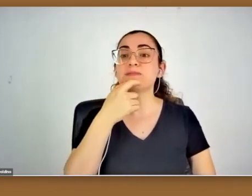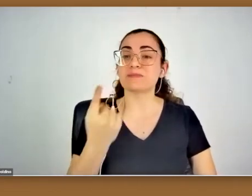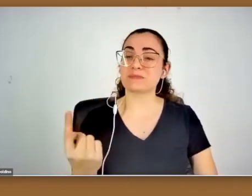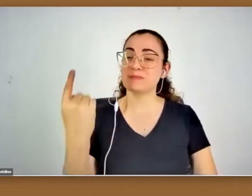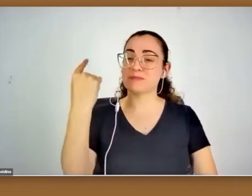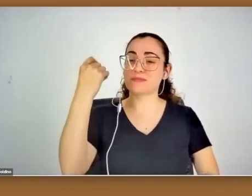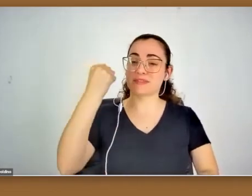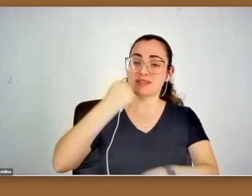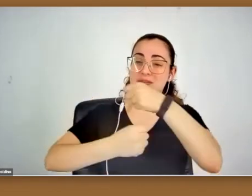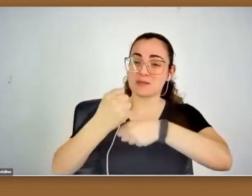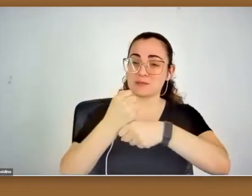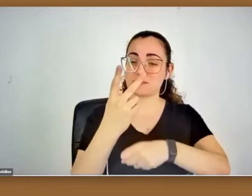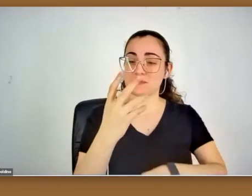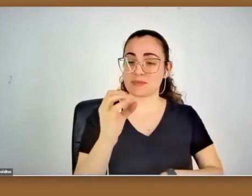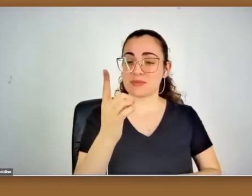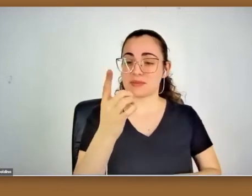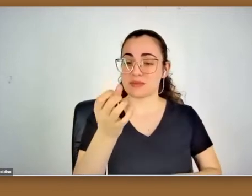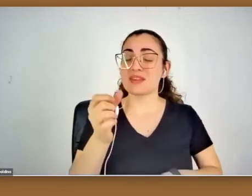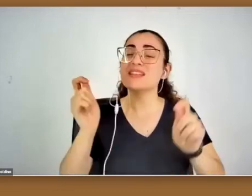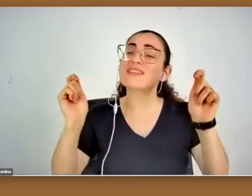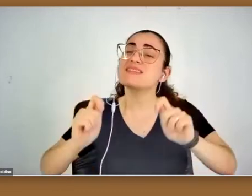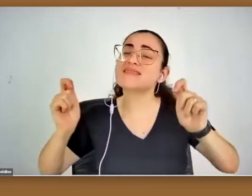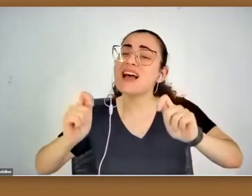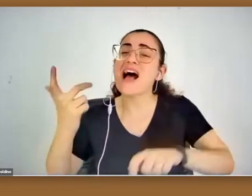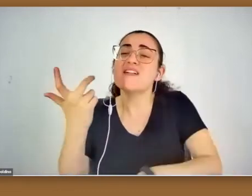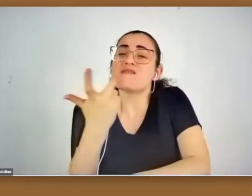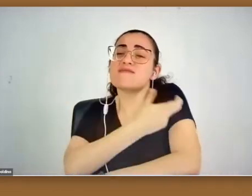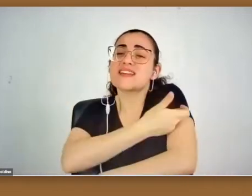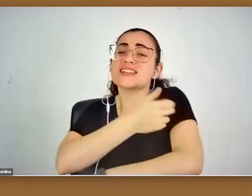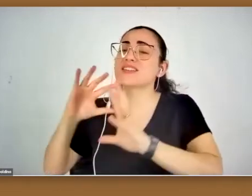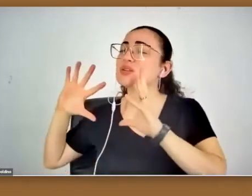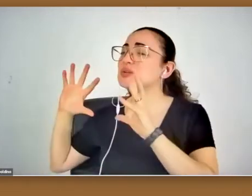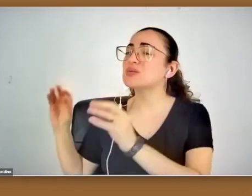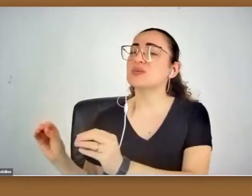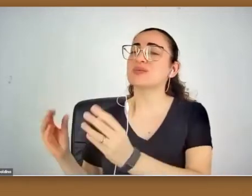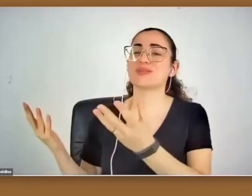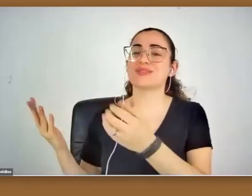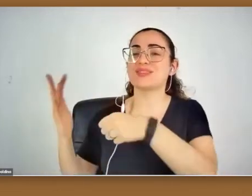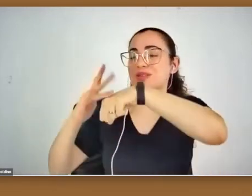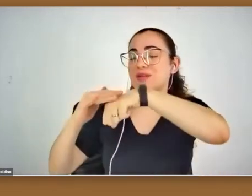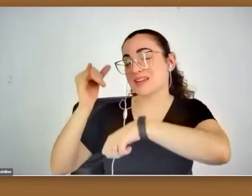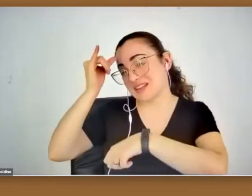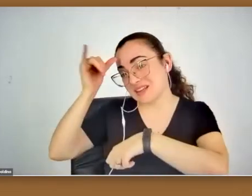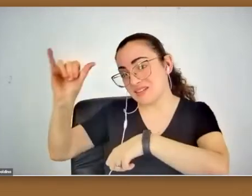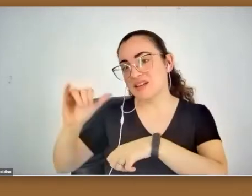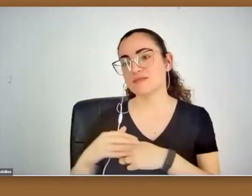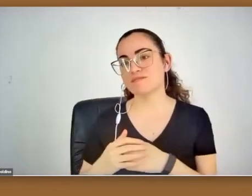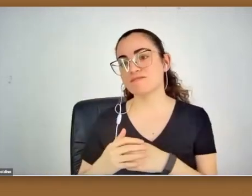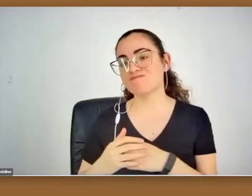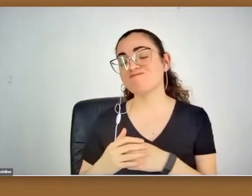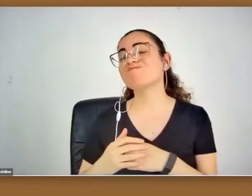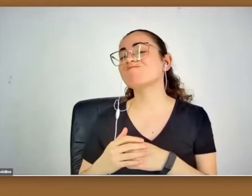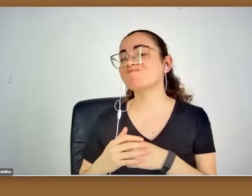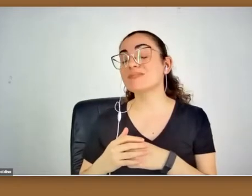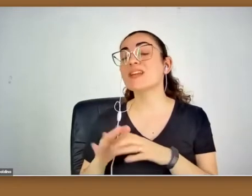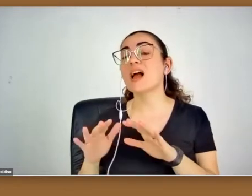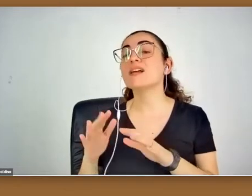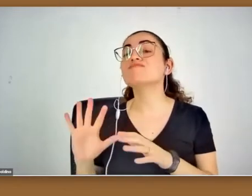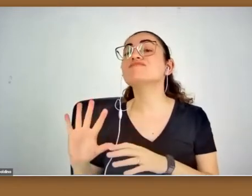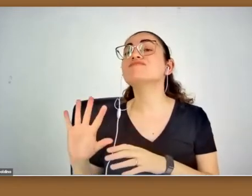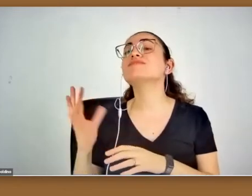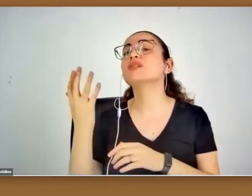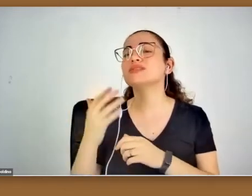em humanos. E aí, erroneamente, o que as pessoas faziam? Né? Maltratavam esses animais. Então, eles